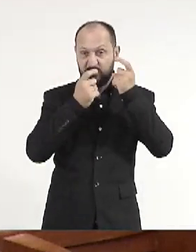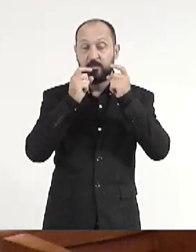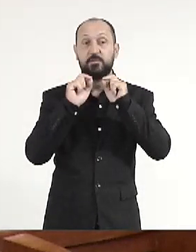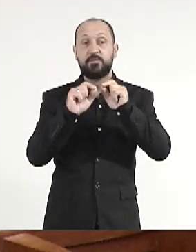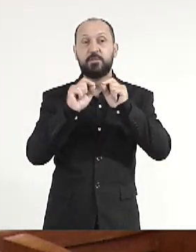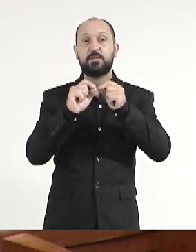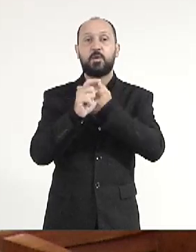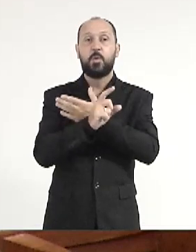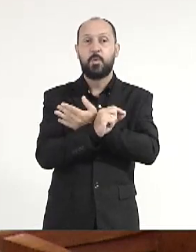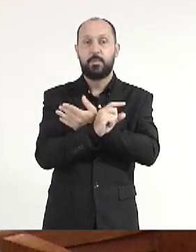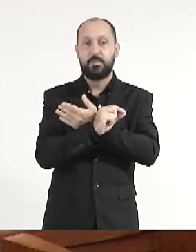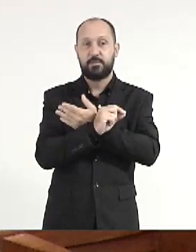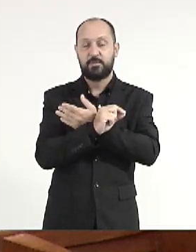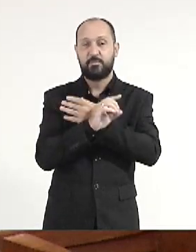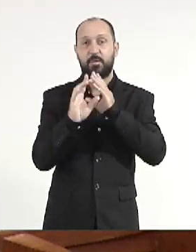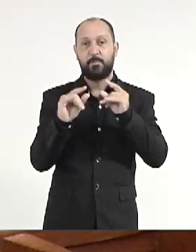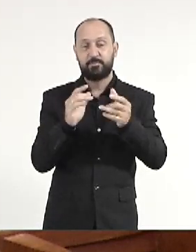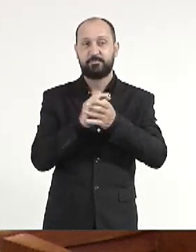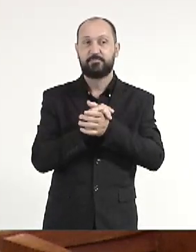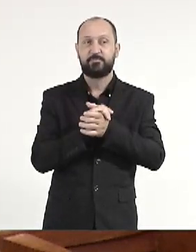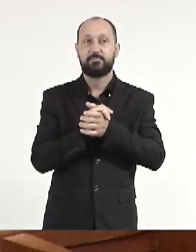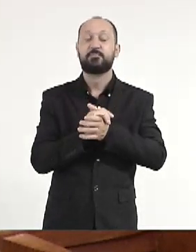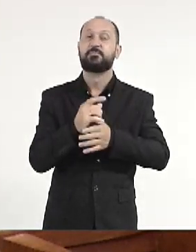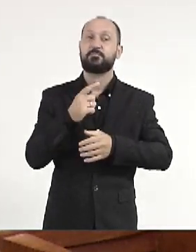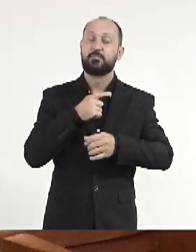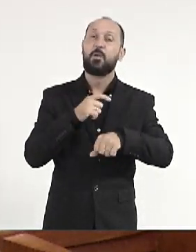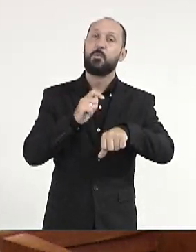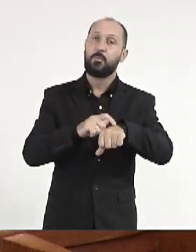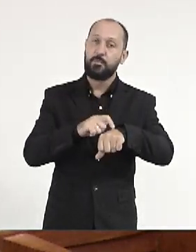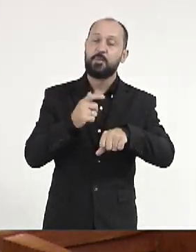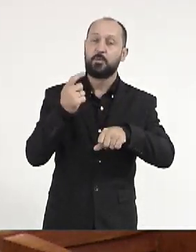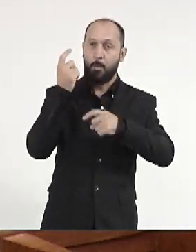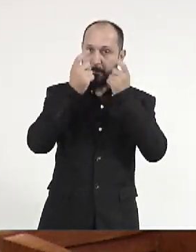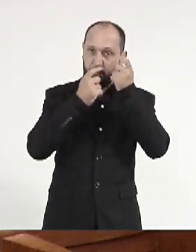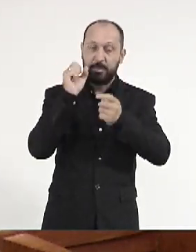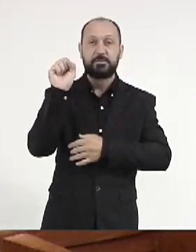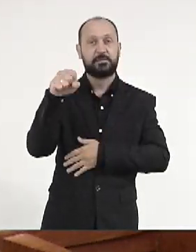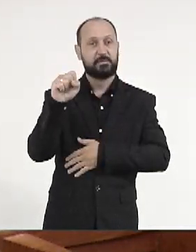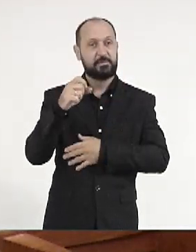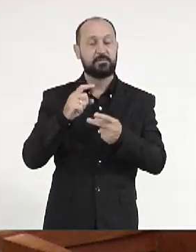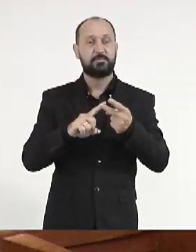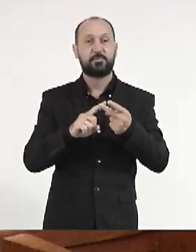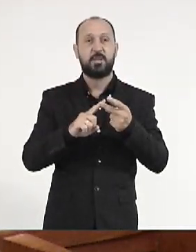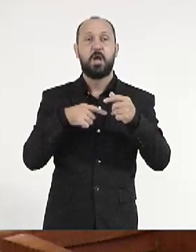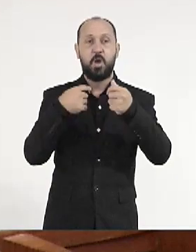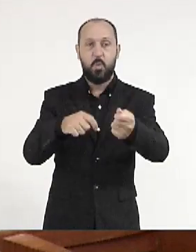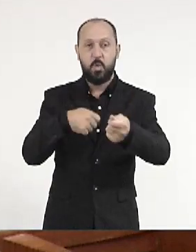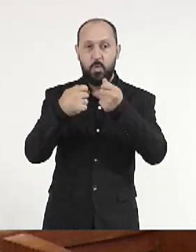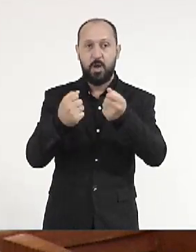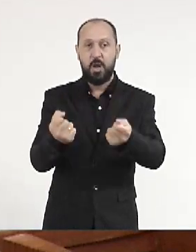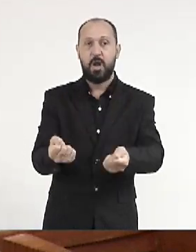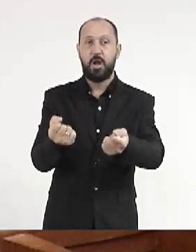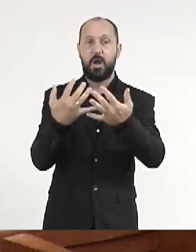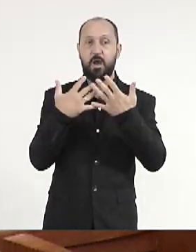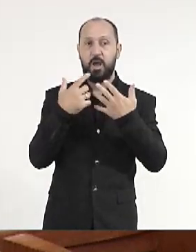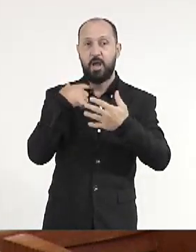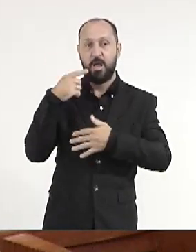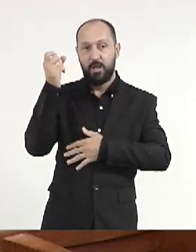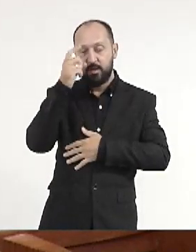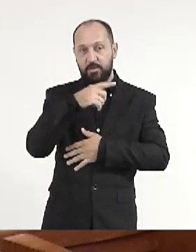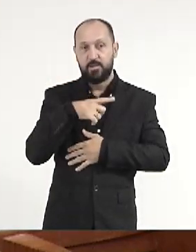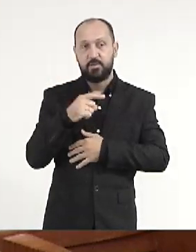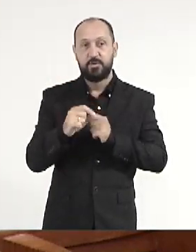que o Pantanal deixe de existir. Então, nós temos uma situação bastante preocupante. Os pescadores relataram a dificuldade